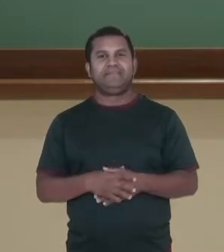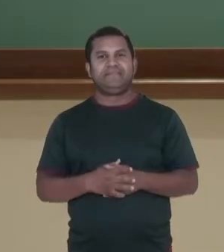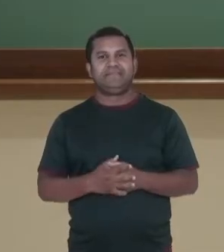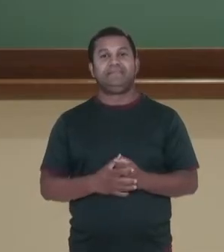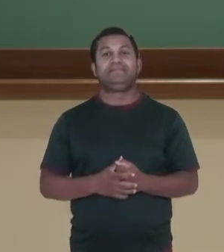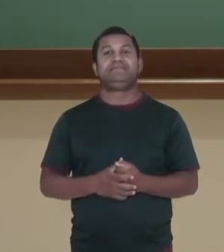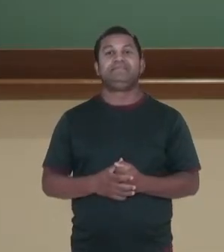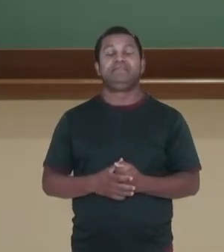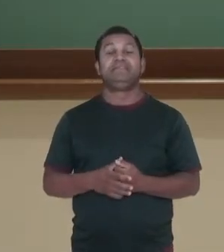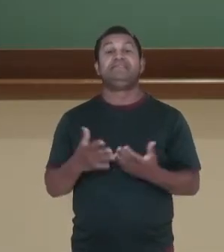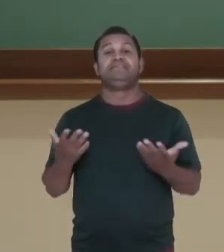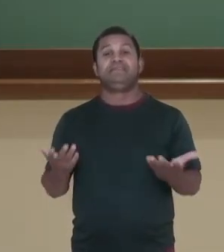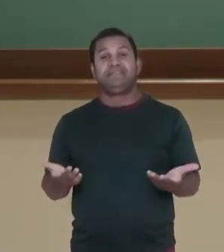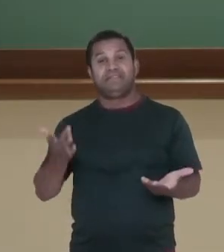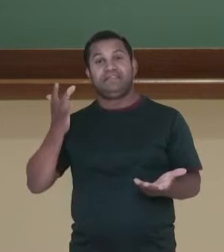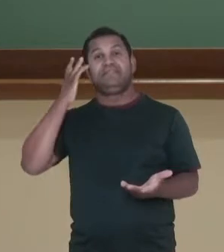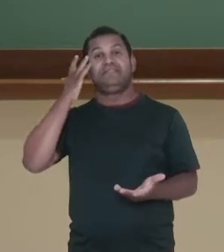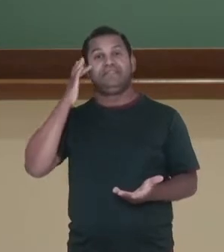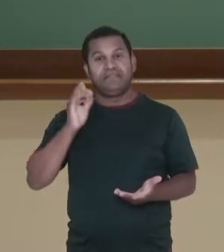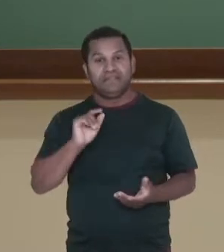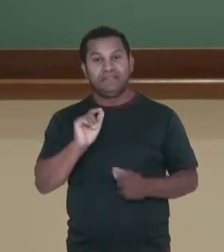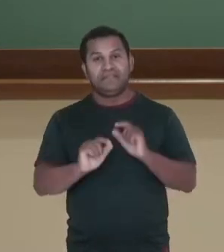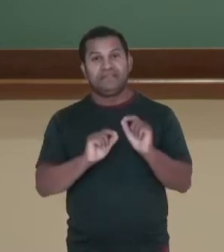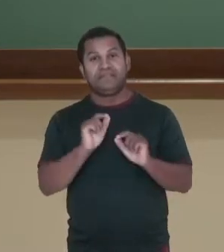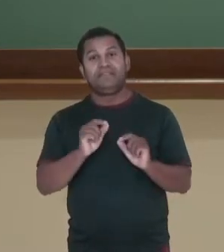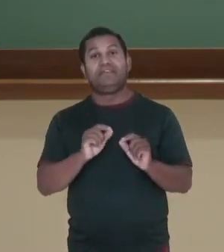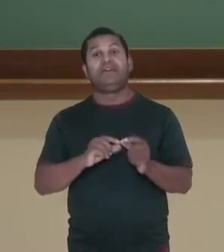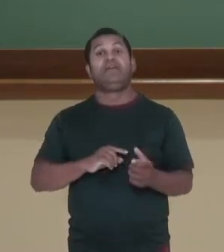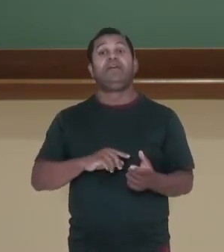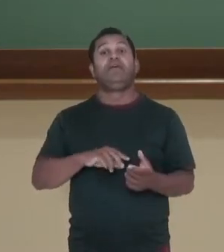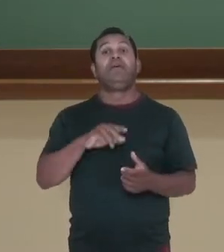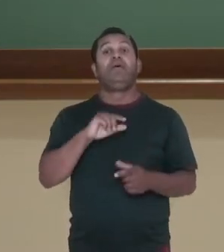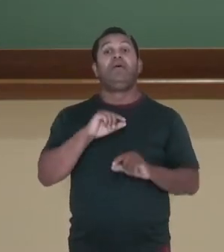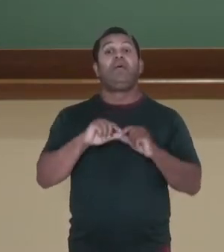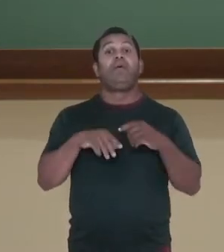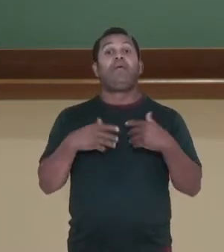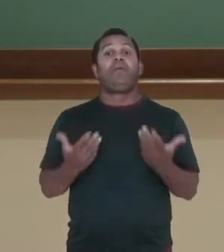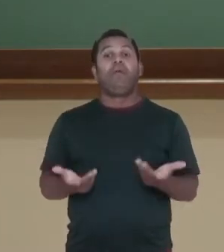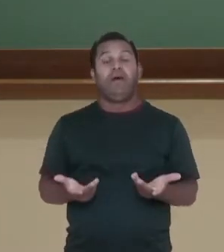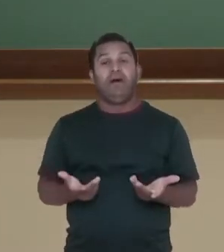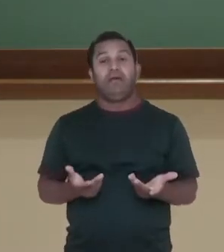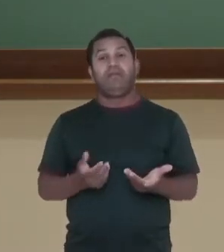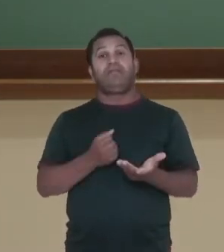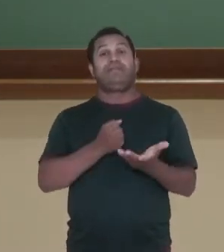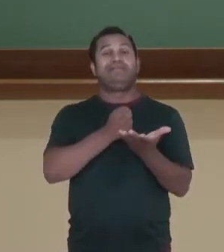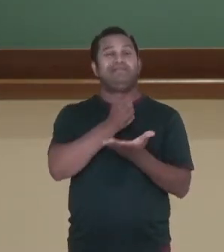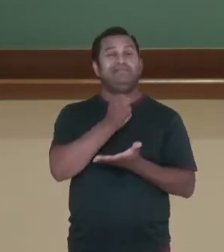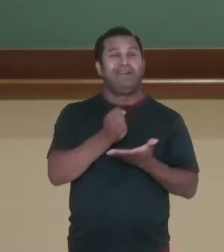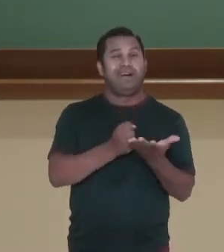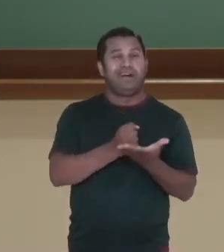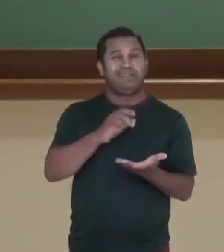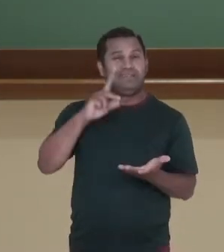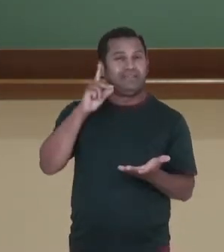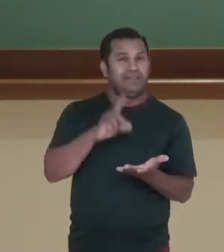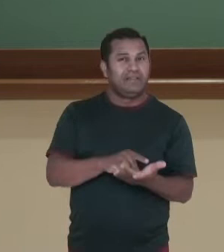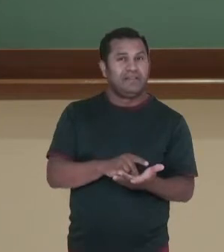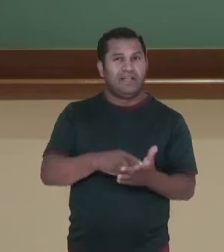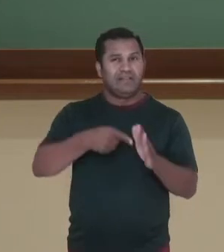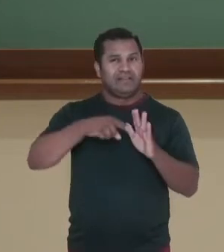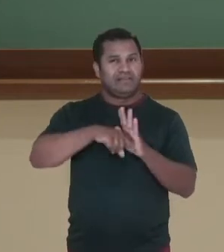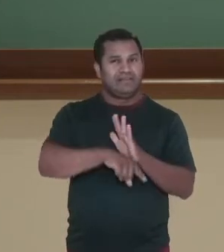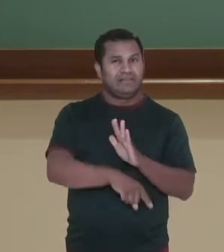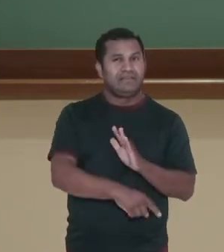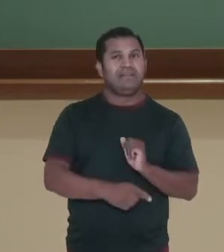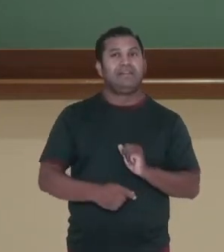E aí, gente, quais será que são os princípios da bioética? Se você fosse um daqueles cientistas que estivesse no conselho, o que será que